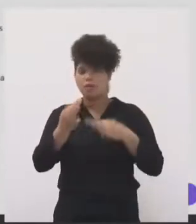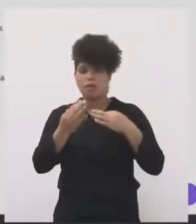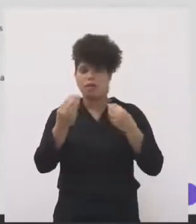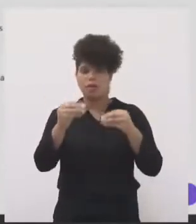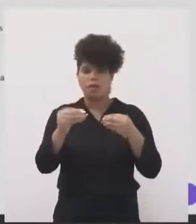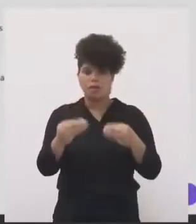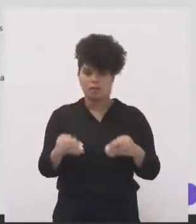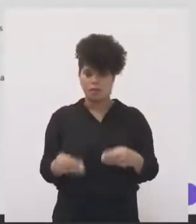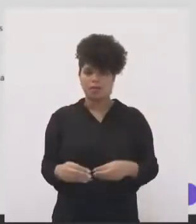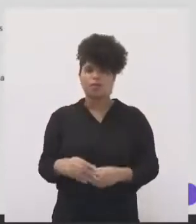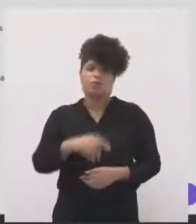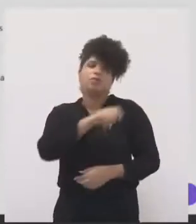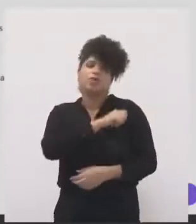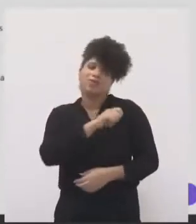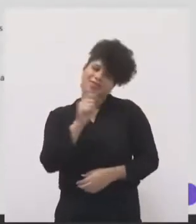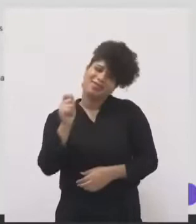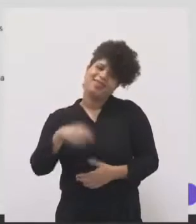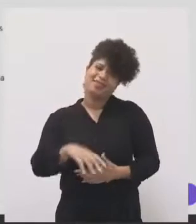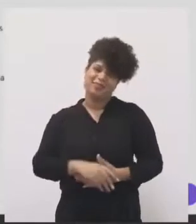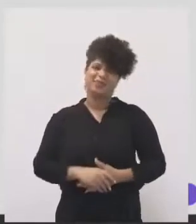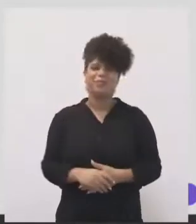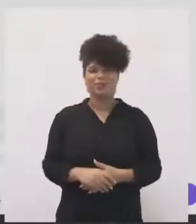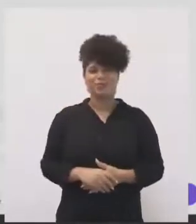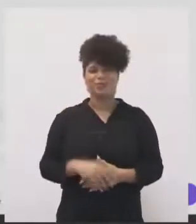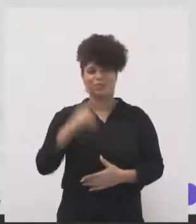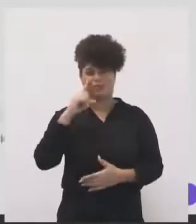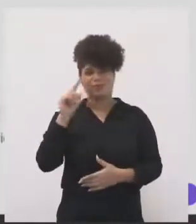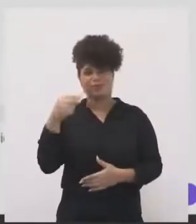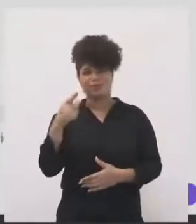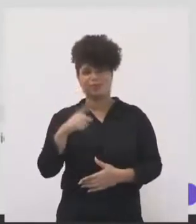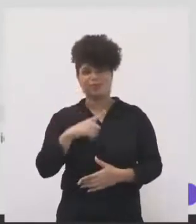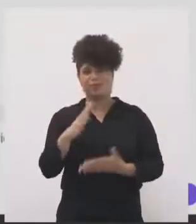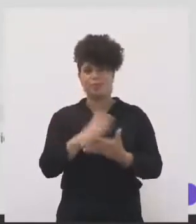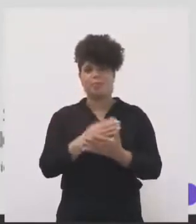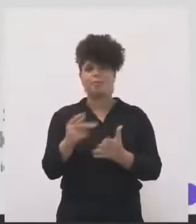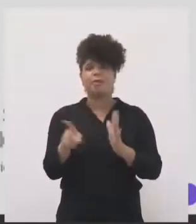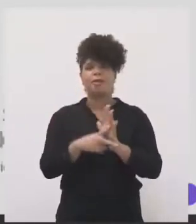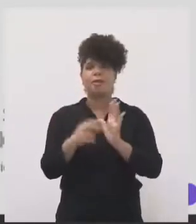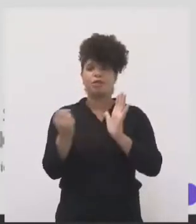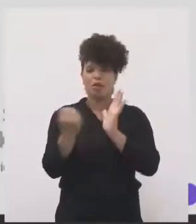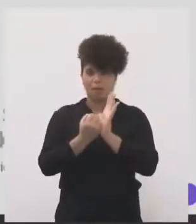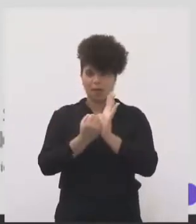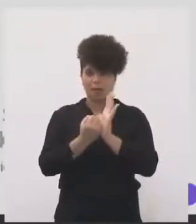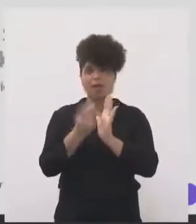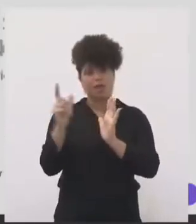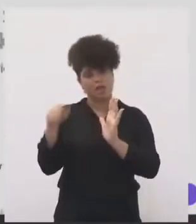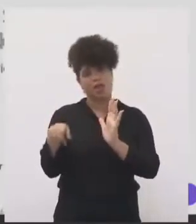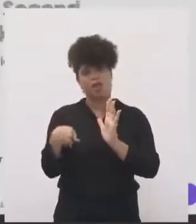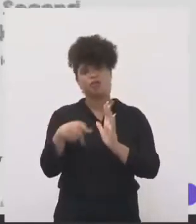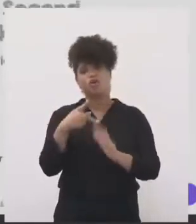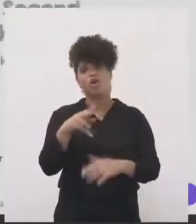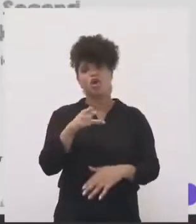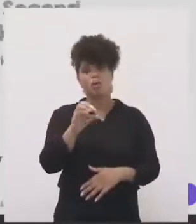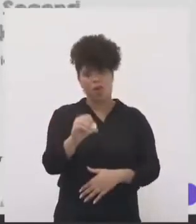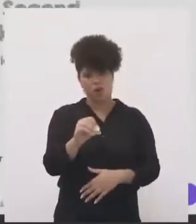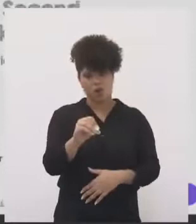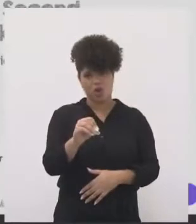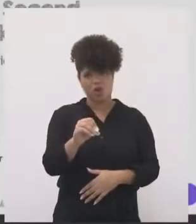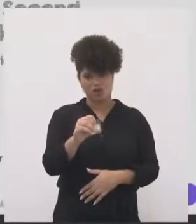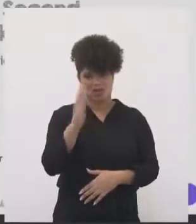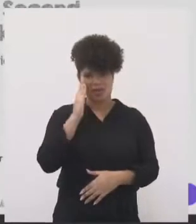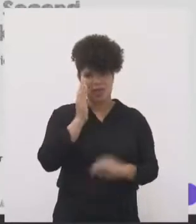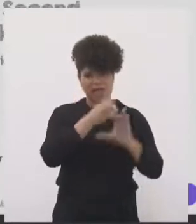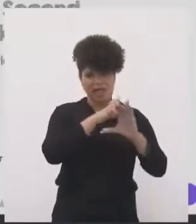volta para os meus alunos. Em seguida, tem o kit de marca, que é um recurso do Canva Pro, então eu tenho essa opção aqui